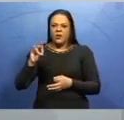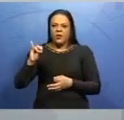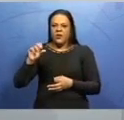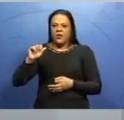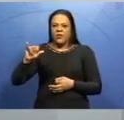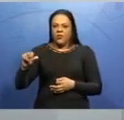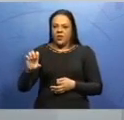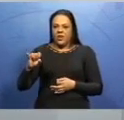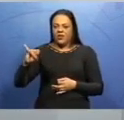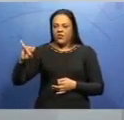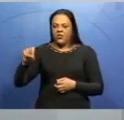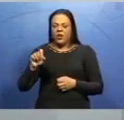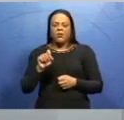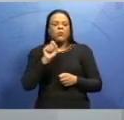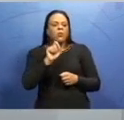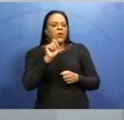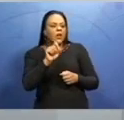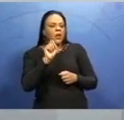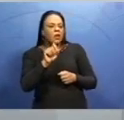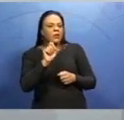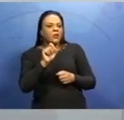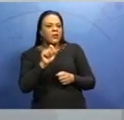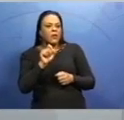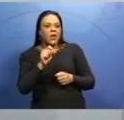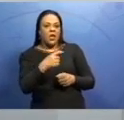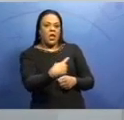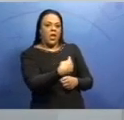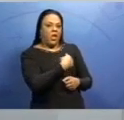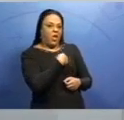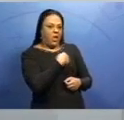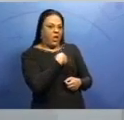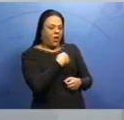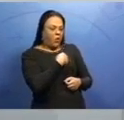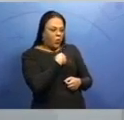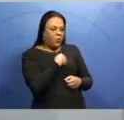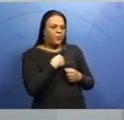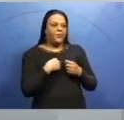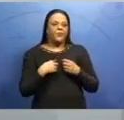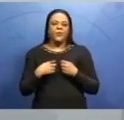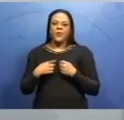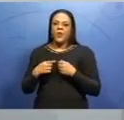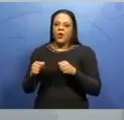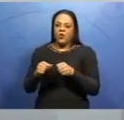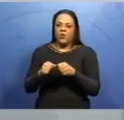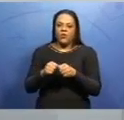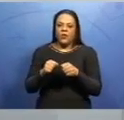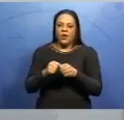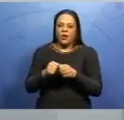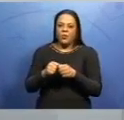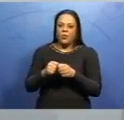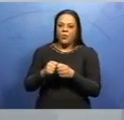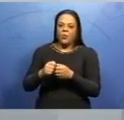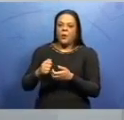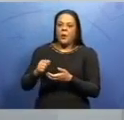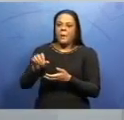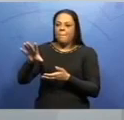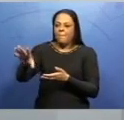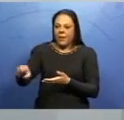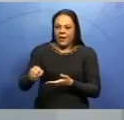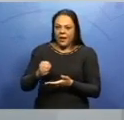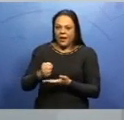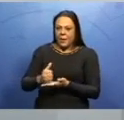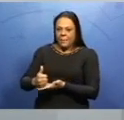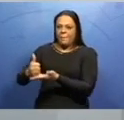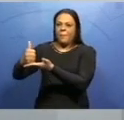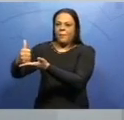eu ou ele? Eu viajei. Buscamos. Vós, eles